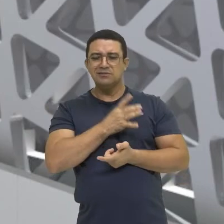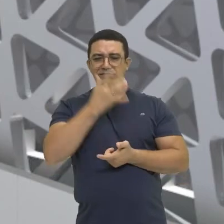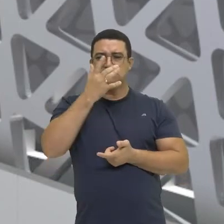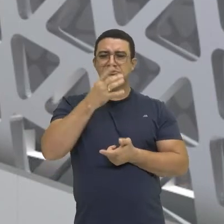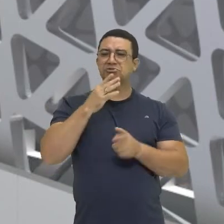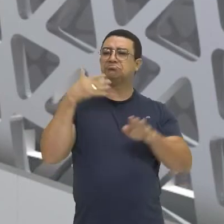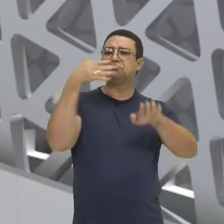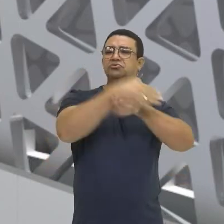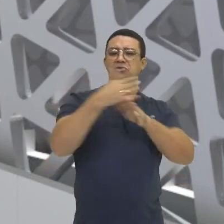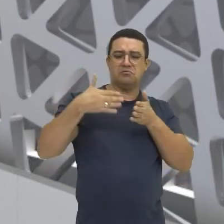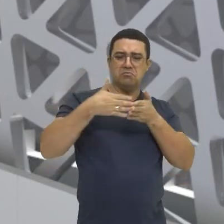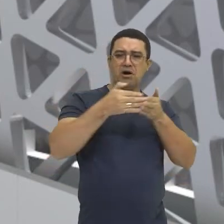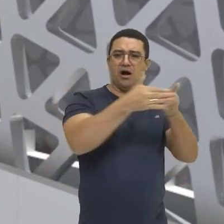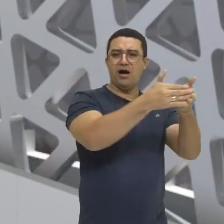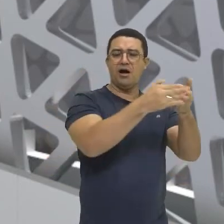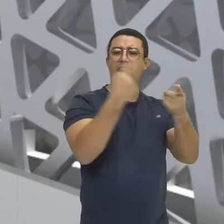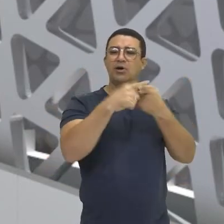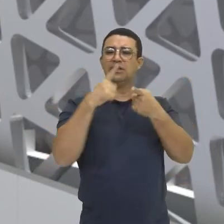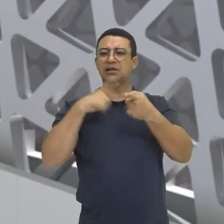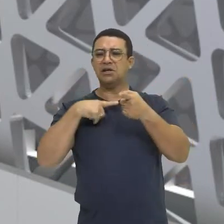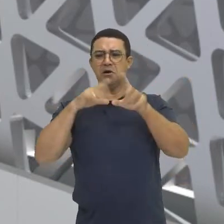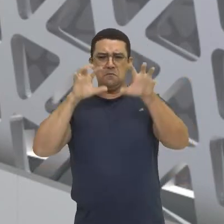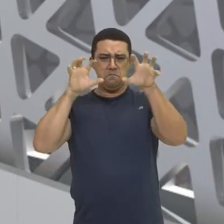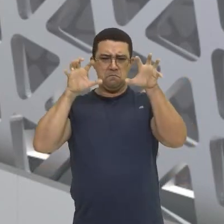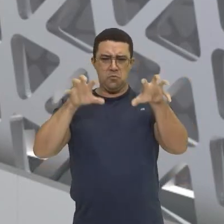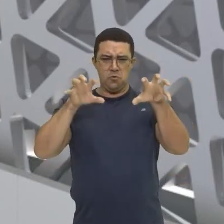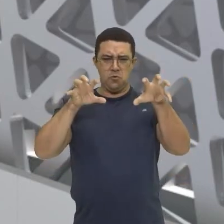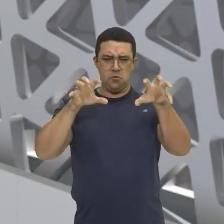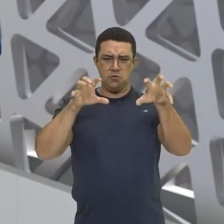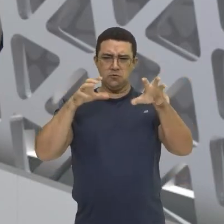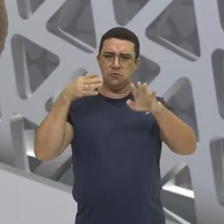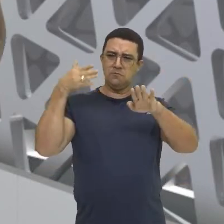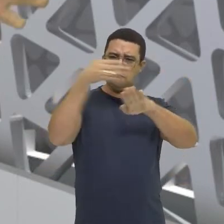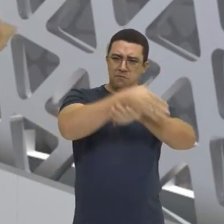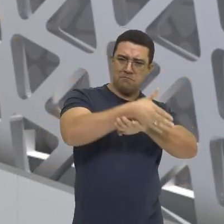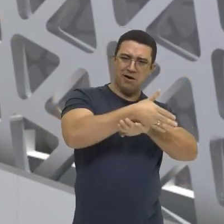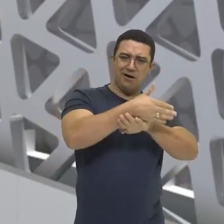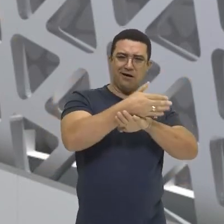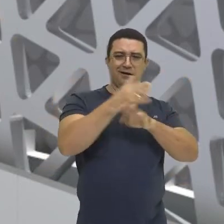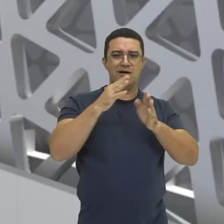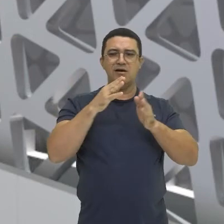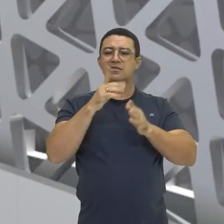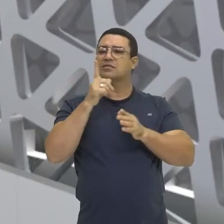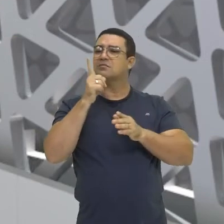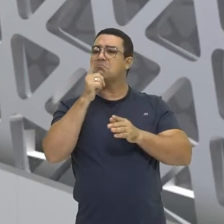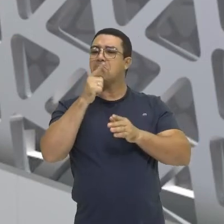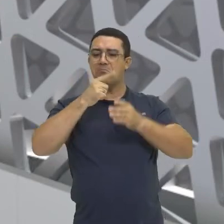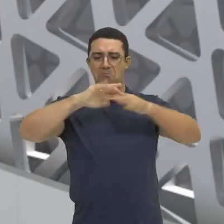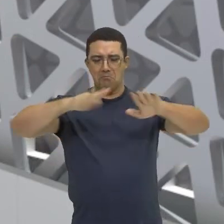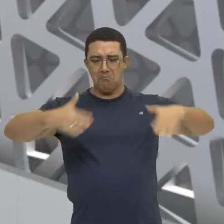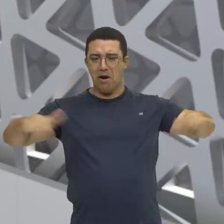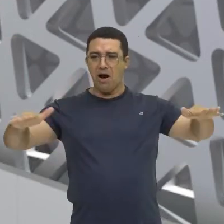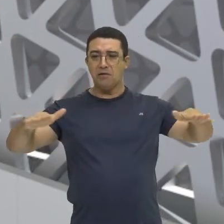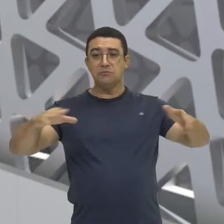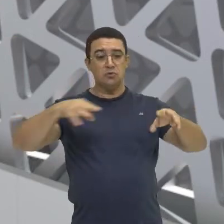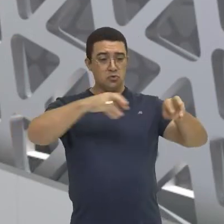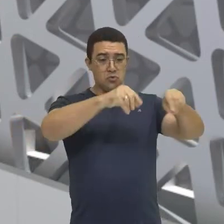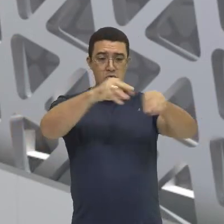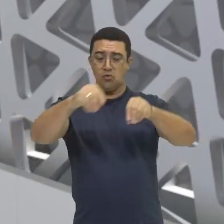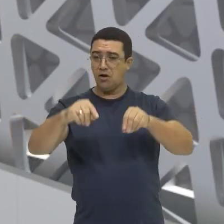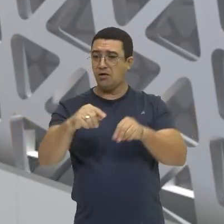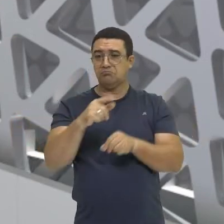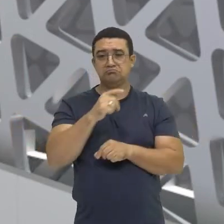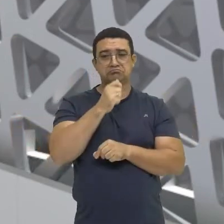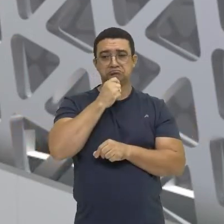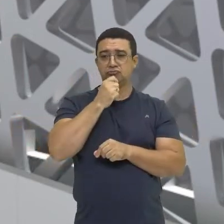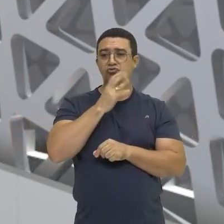histórias, né, de que existiam monstros marinhos, que existiam ciclopes, monstros nas terras que eles não conheciam. Então,